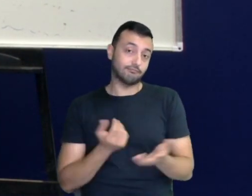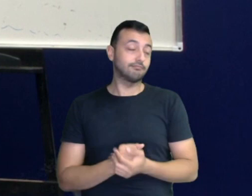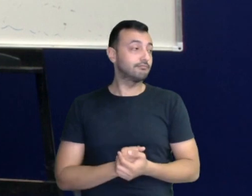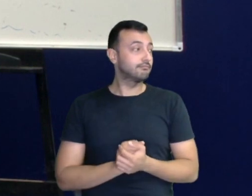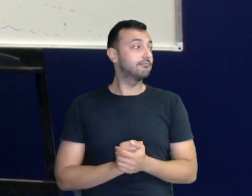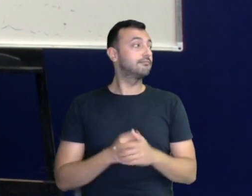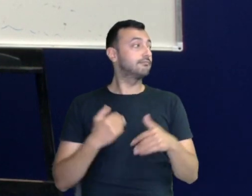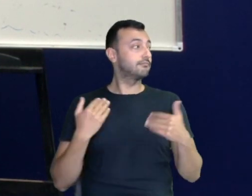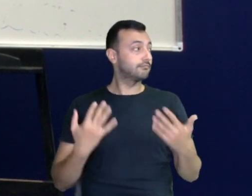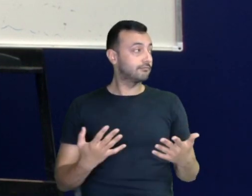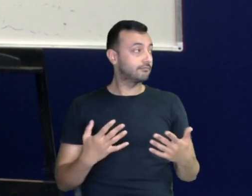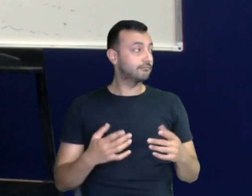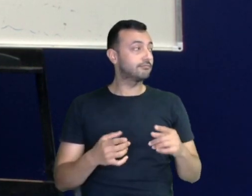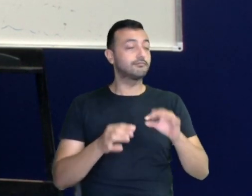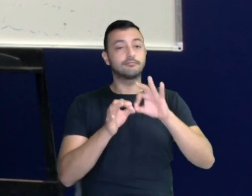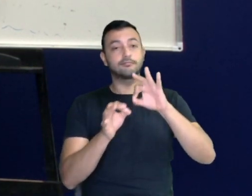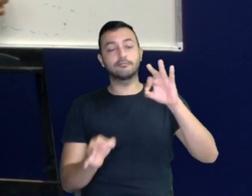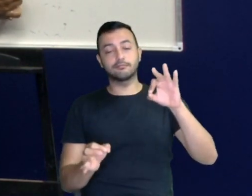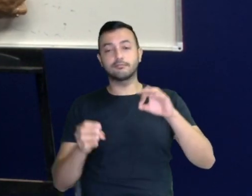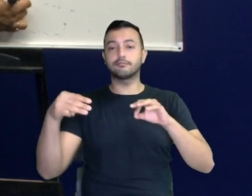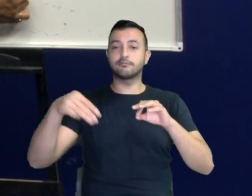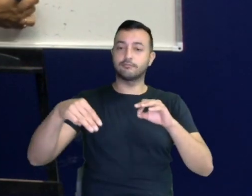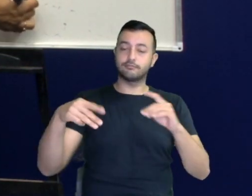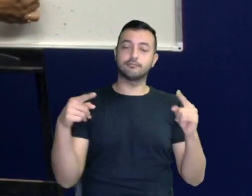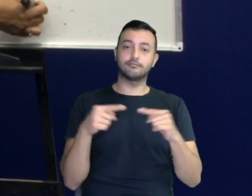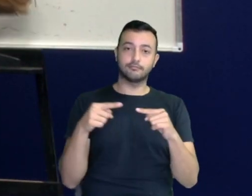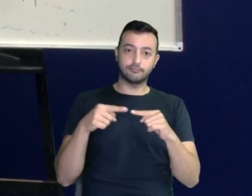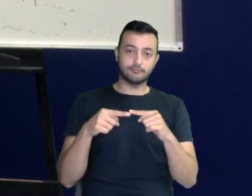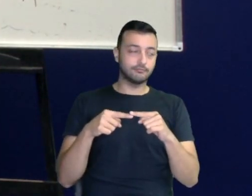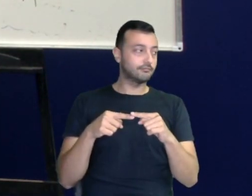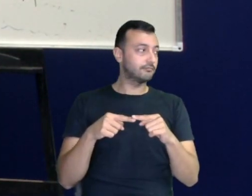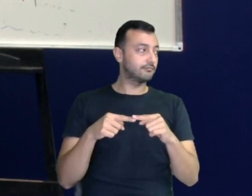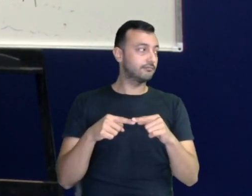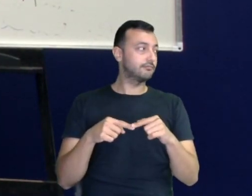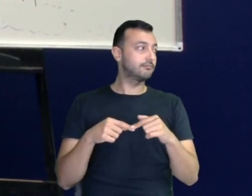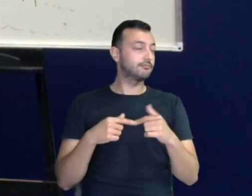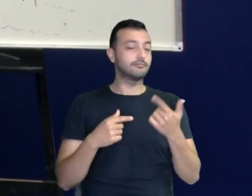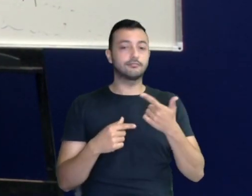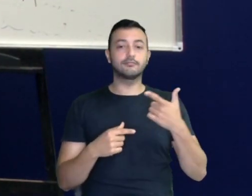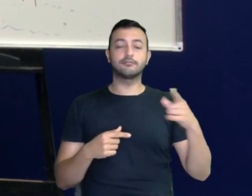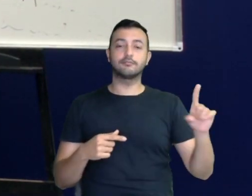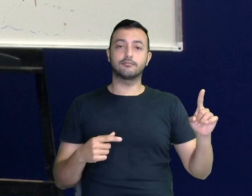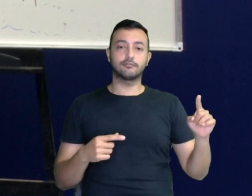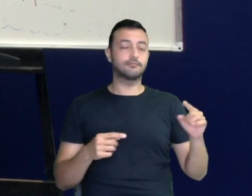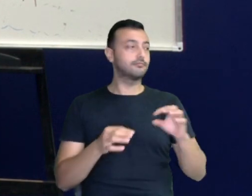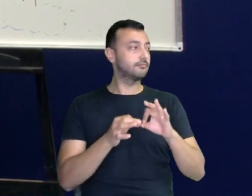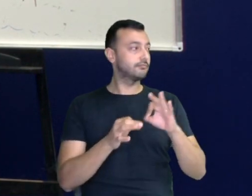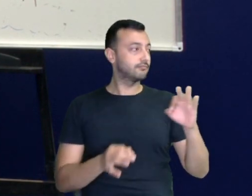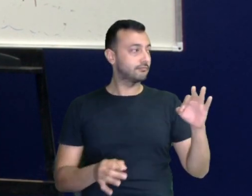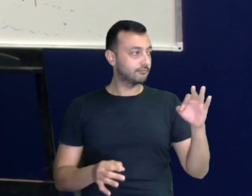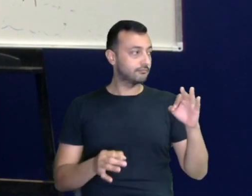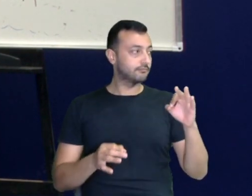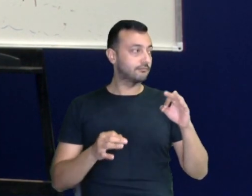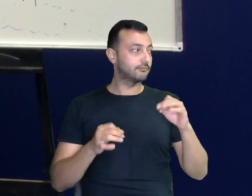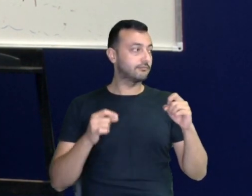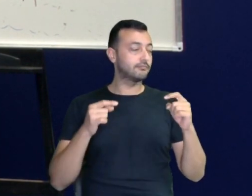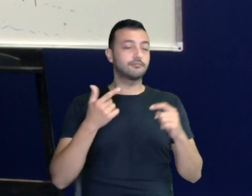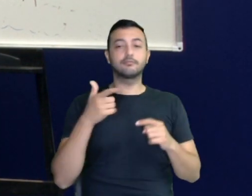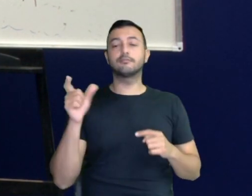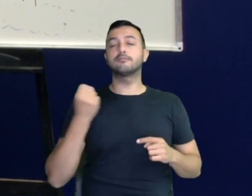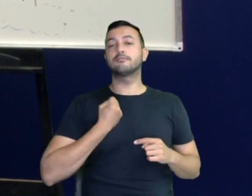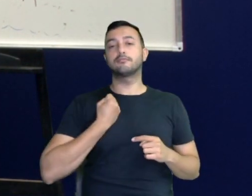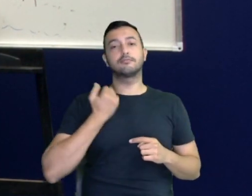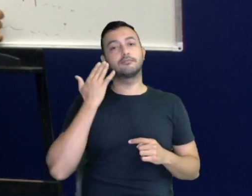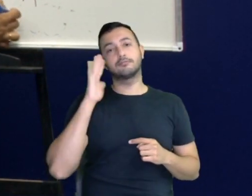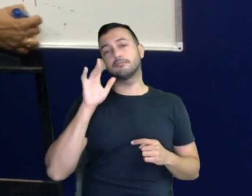gente? Então, unidade de medida aqui é metros, ó. Esta outra medida, este outro valor desconhecido